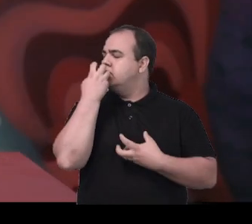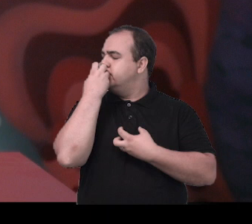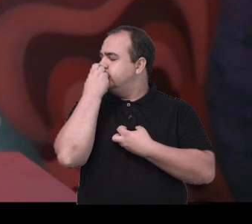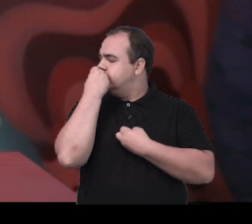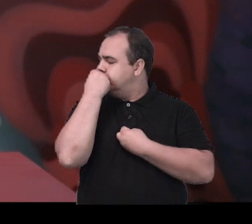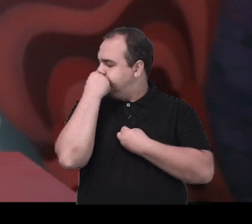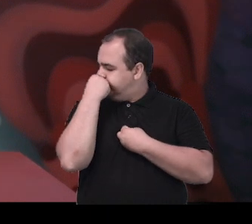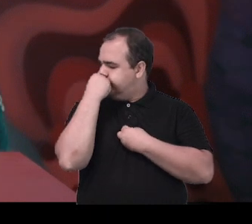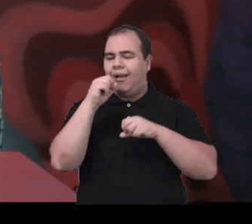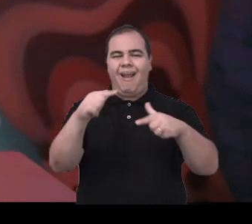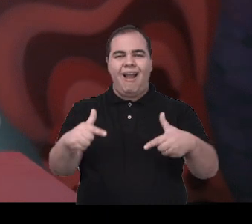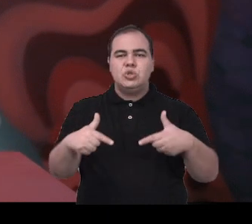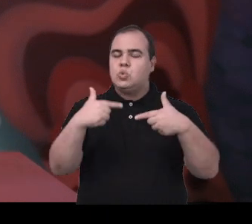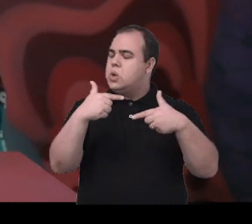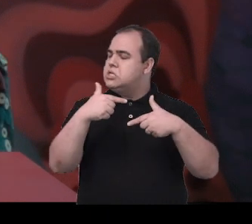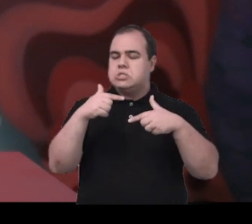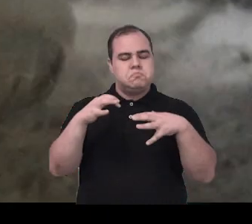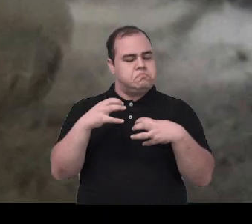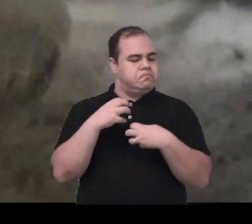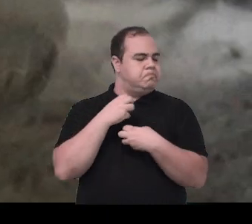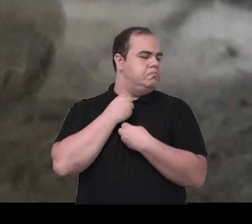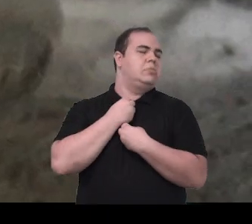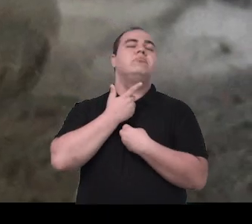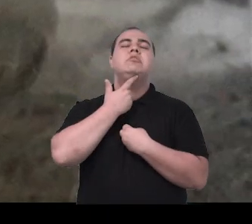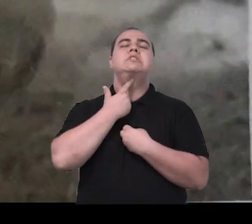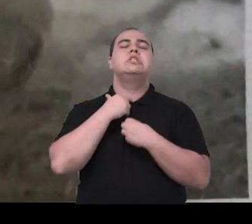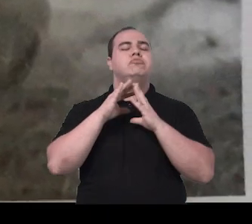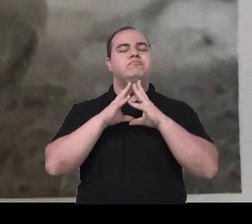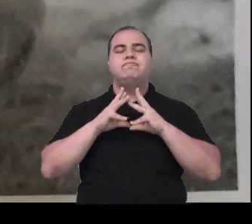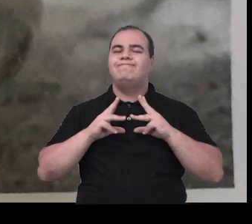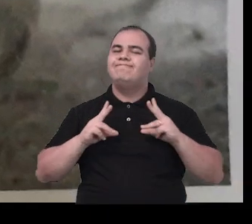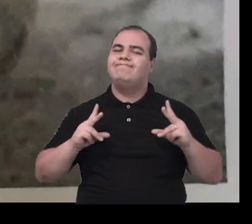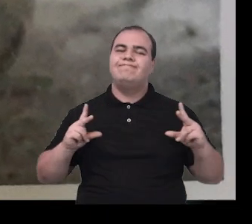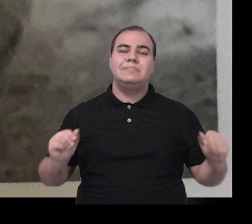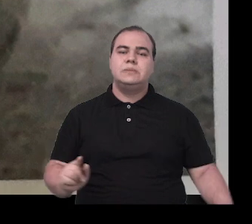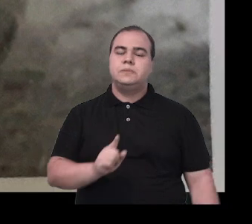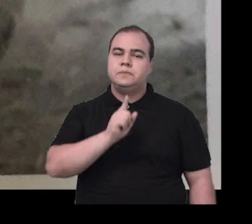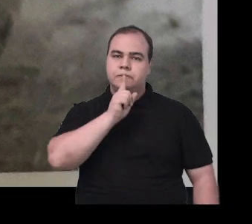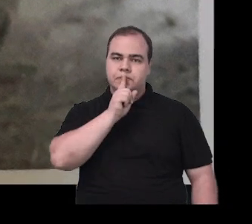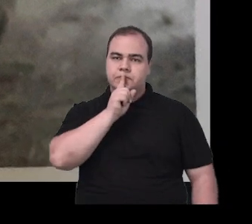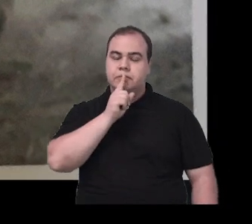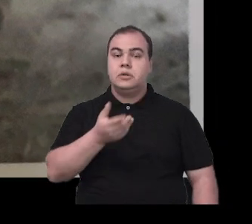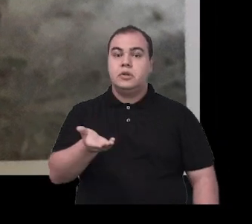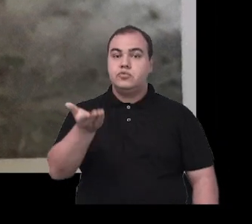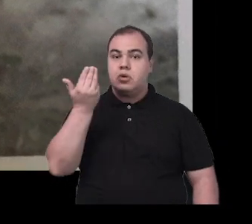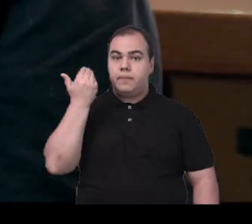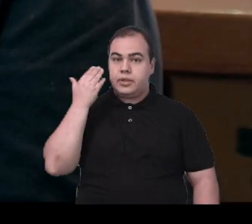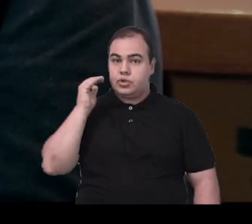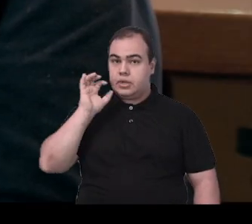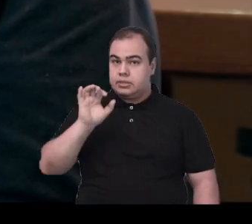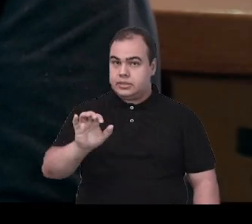palavras, fez calar a potência, as ações, a autonomia, os desejos, fez calar muita coisa. Antigamente era assim, por